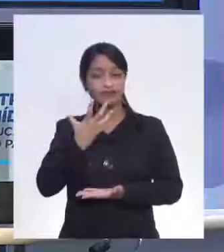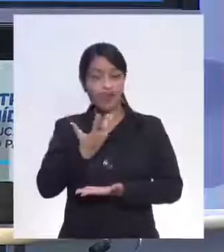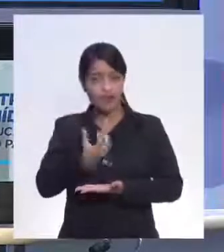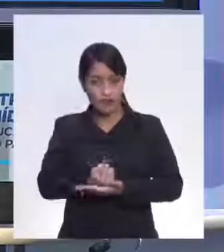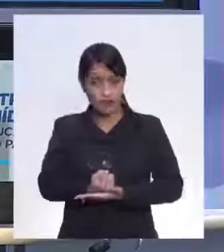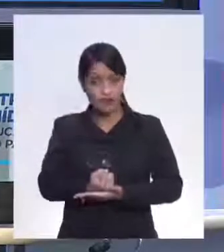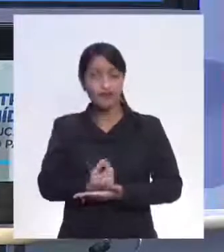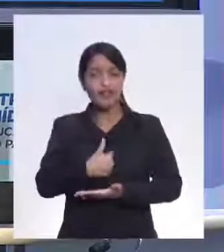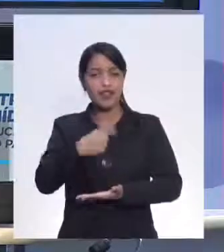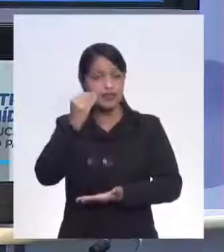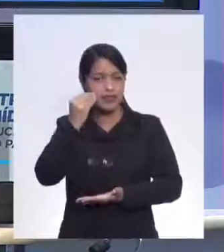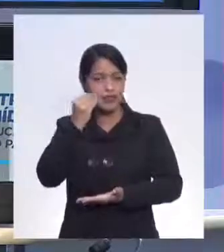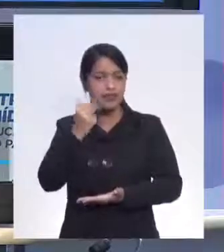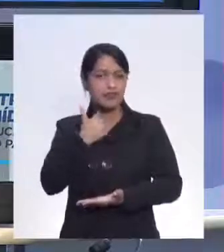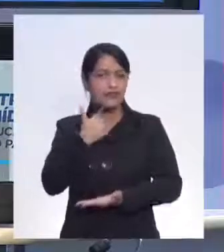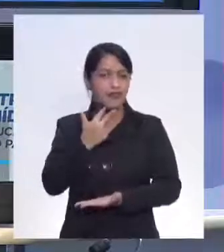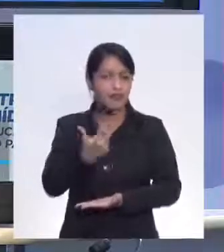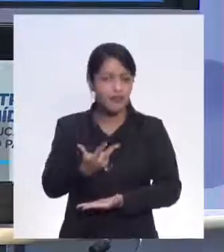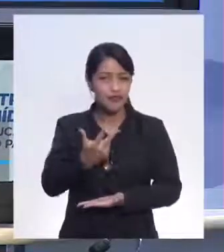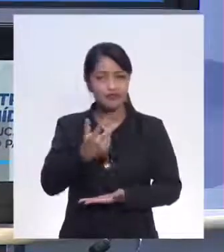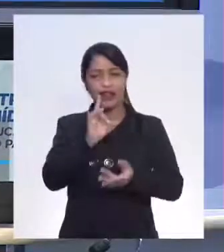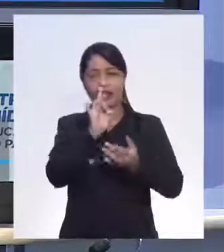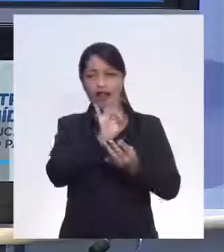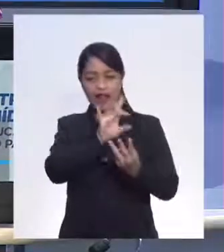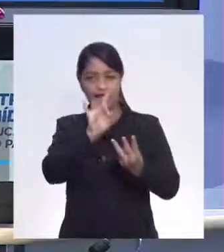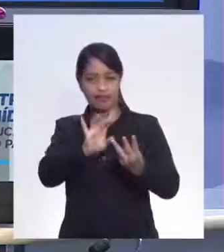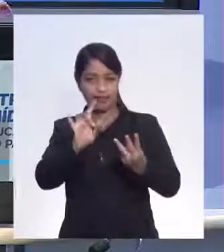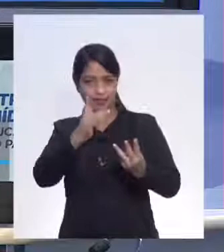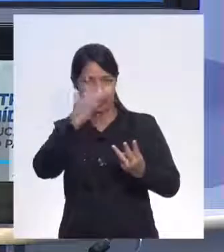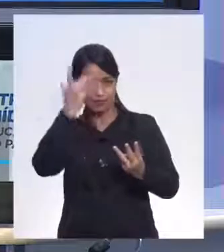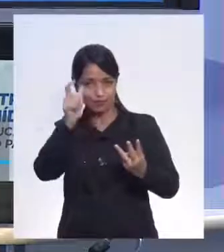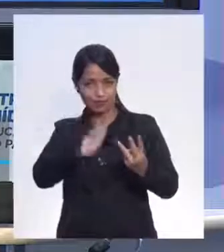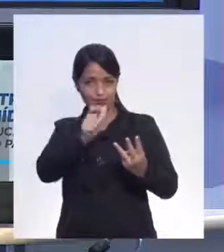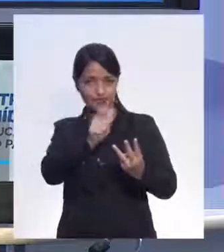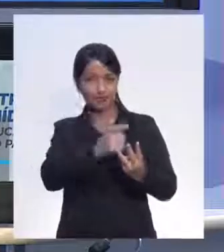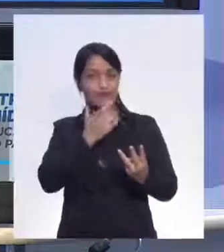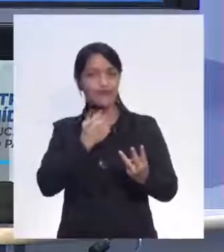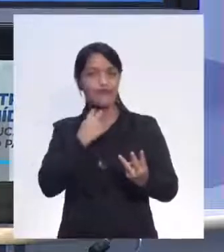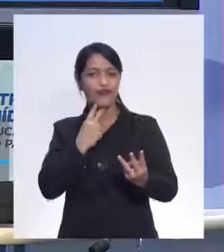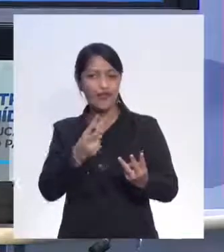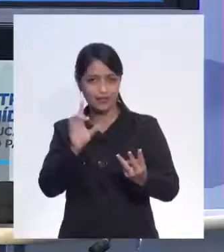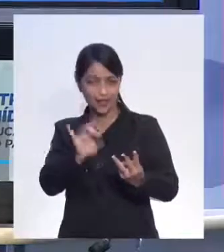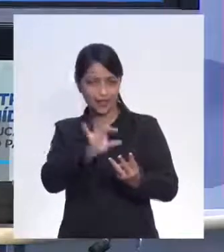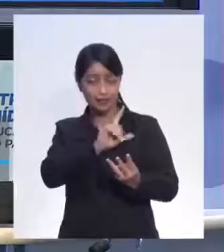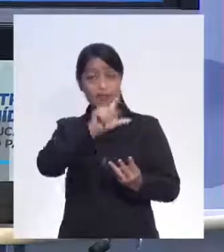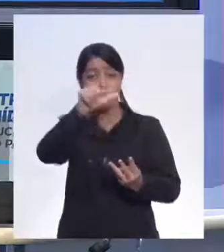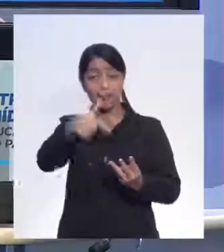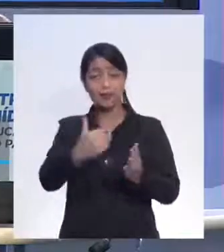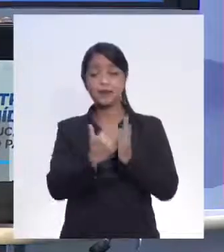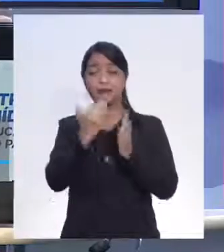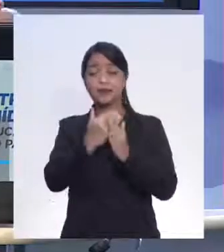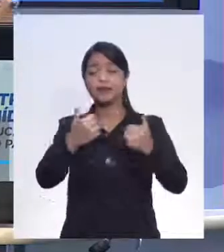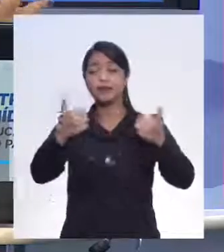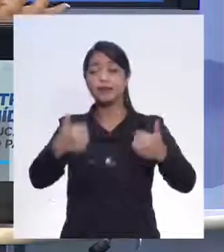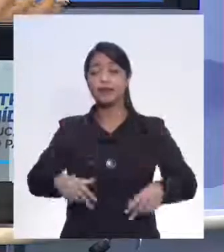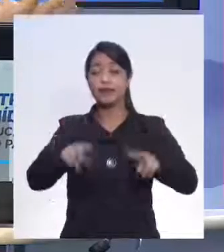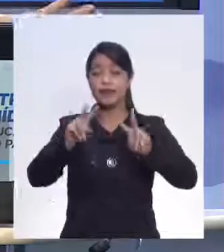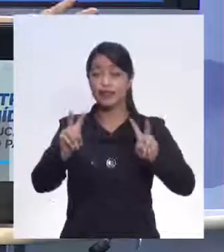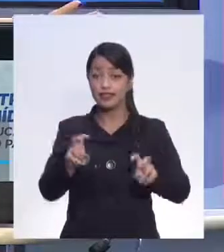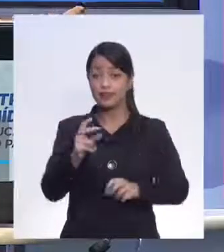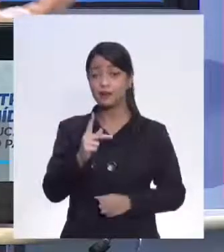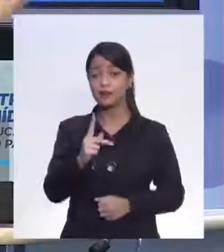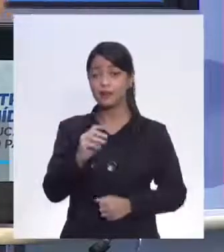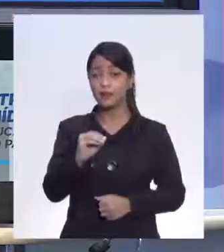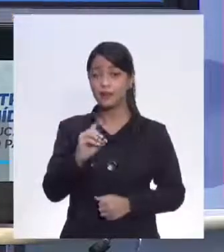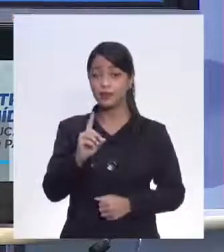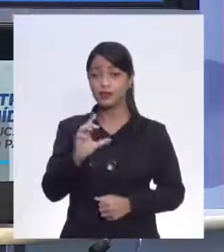fazer umas vozes aí em cada personagem para vocês entenderem, porque depois a gente vai falar sobre podcast. E o que é legal, principalmente em histórias